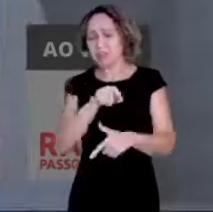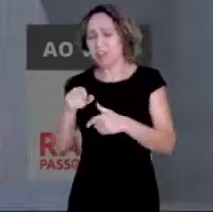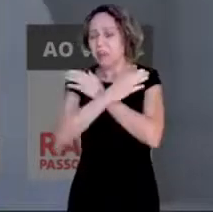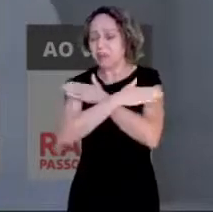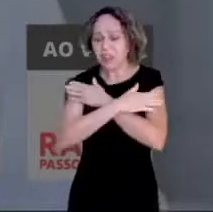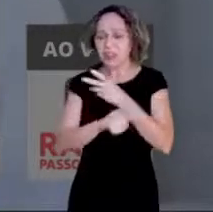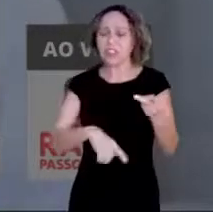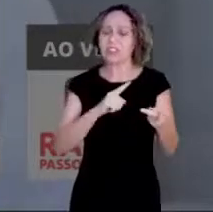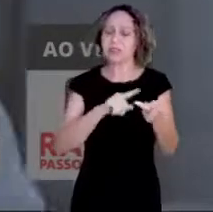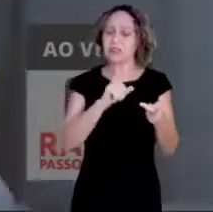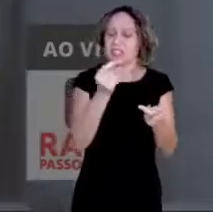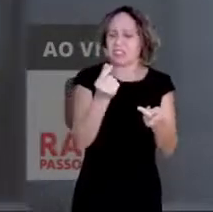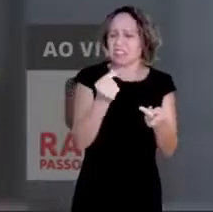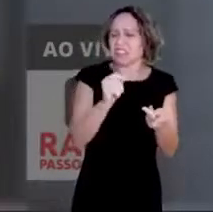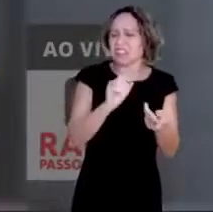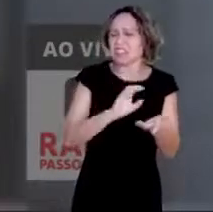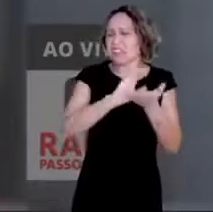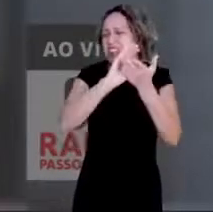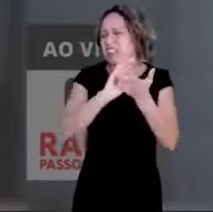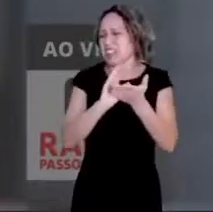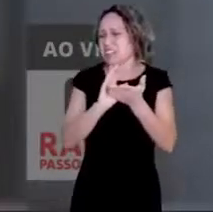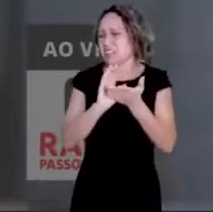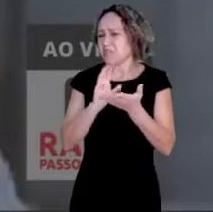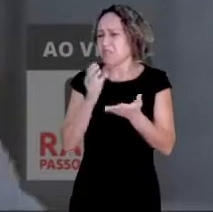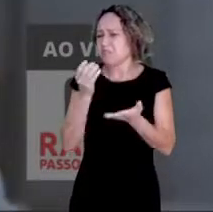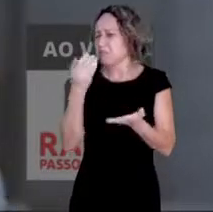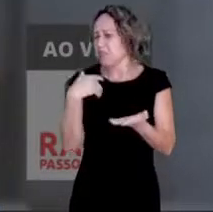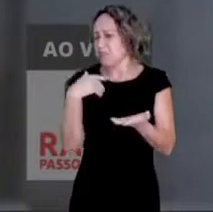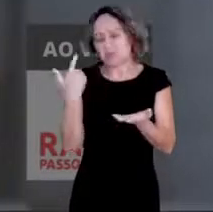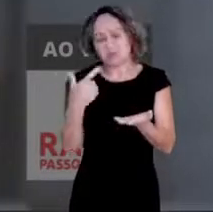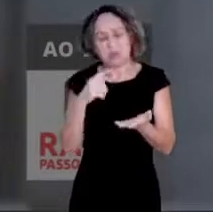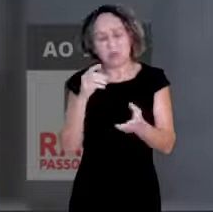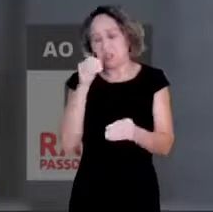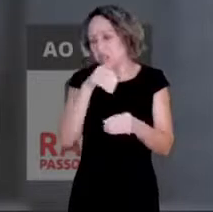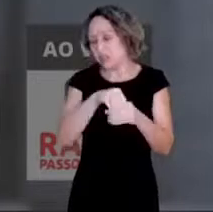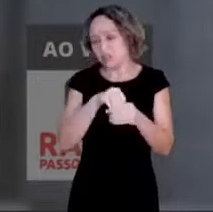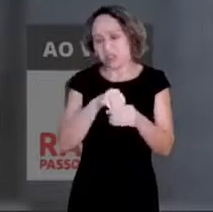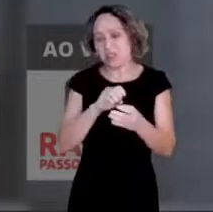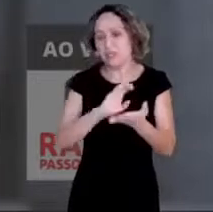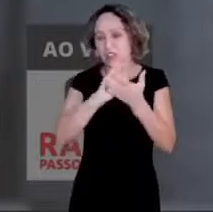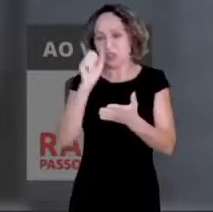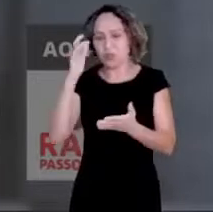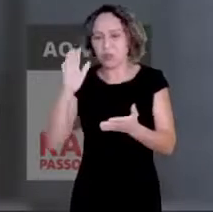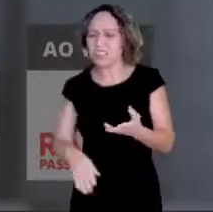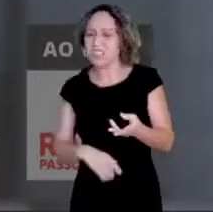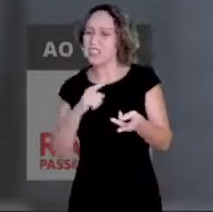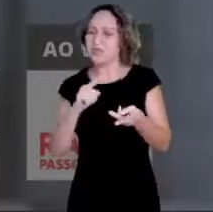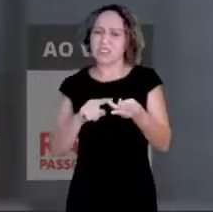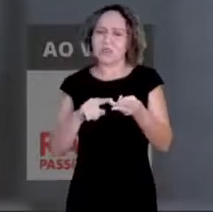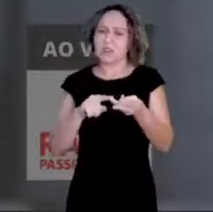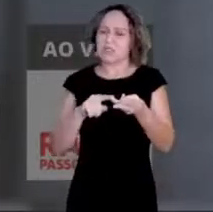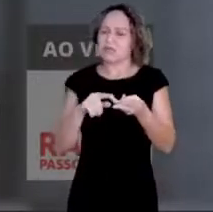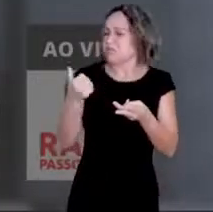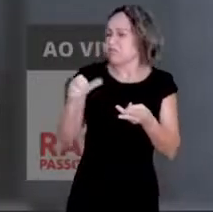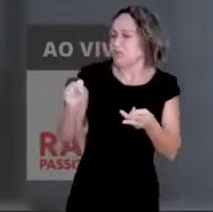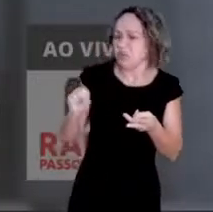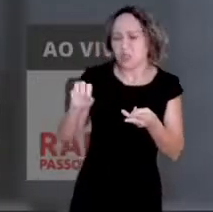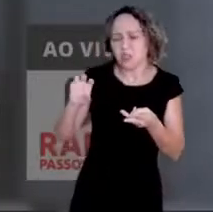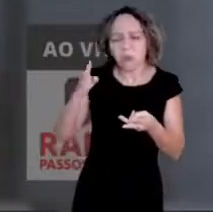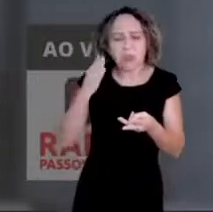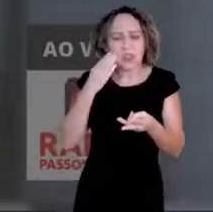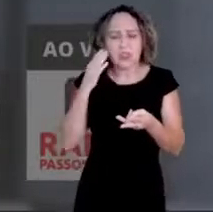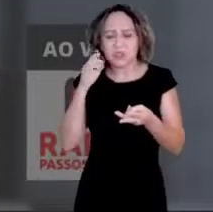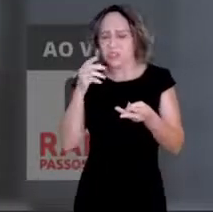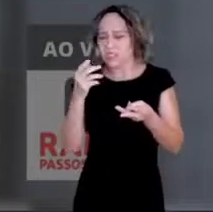fato da gente ter feito a lei da partilha, que garantia que o petróleo era do povo brasileiro e que, portanto, o Brasil ia